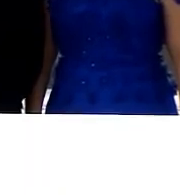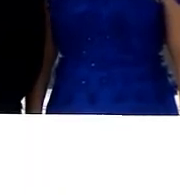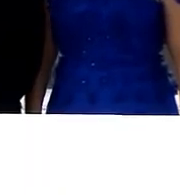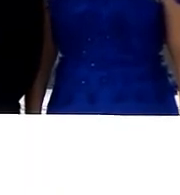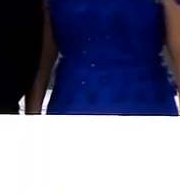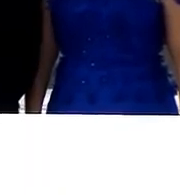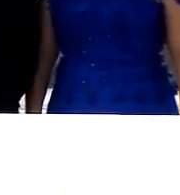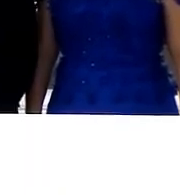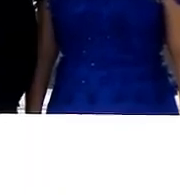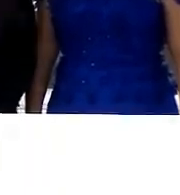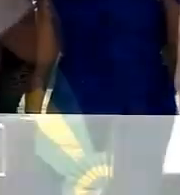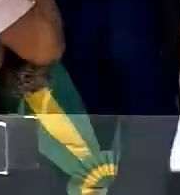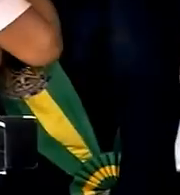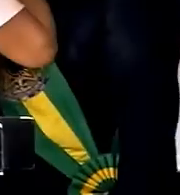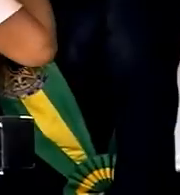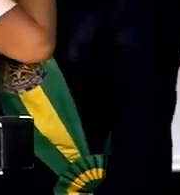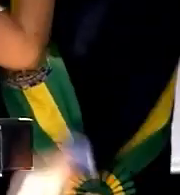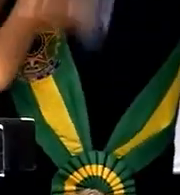Estamos...